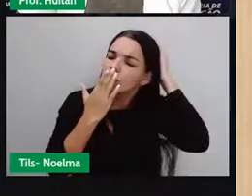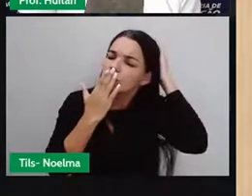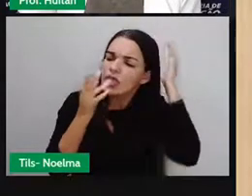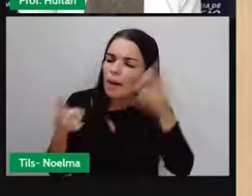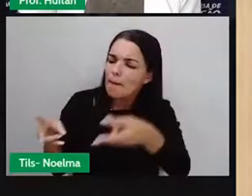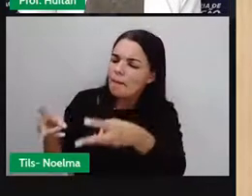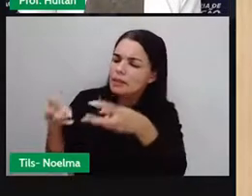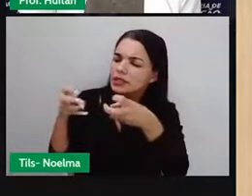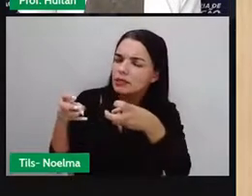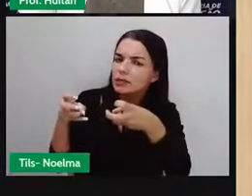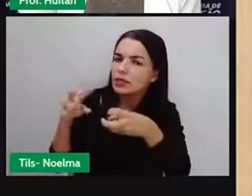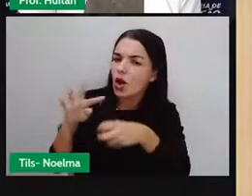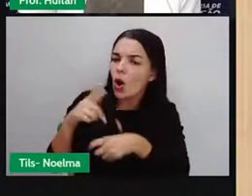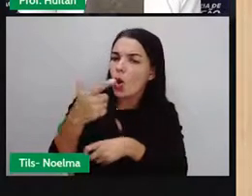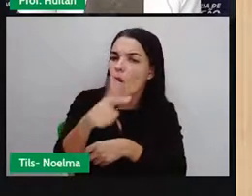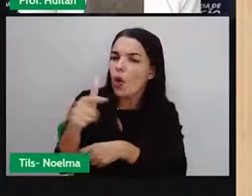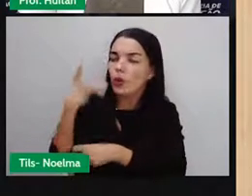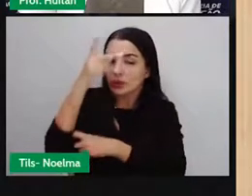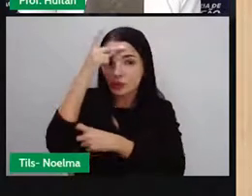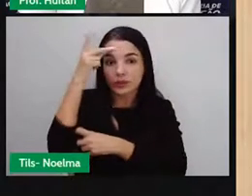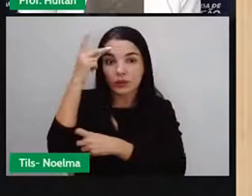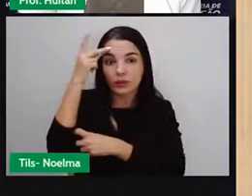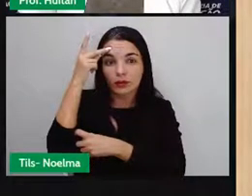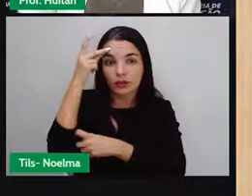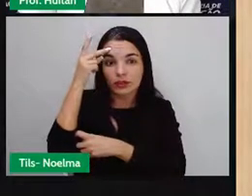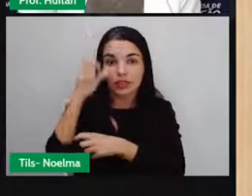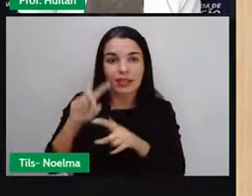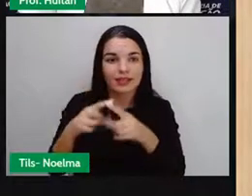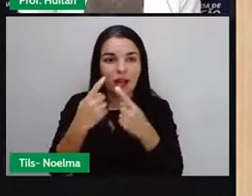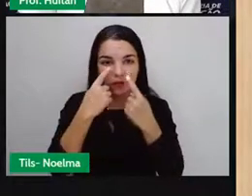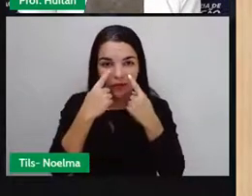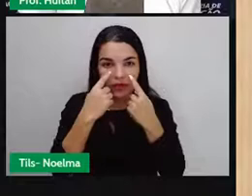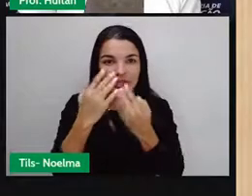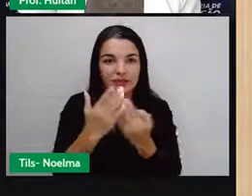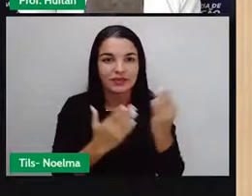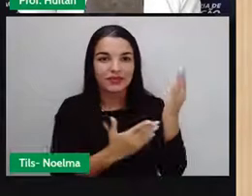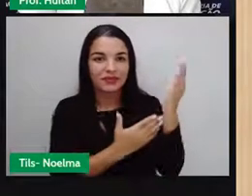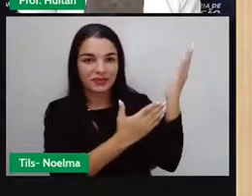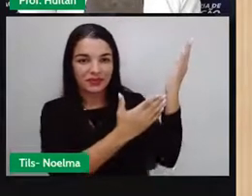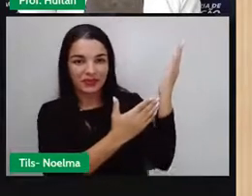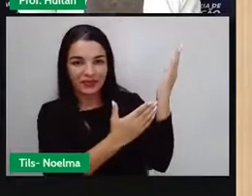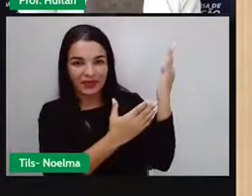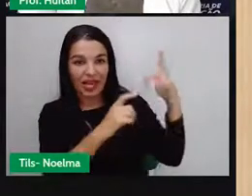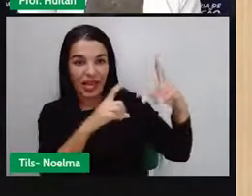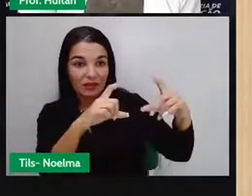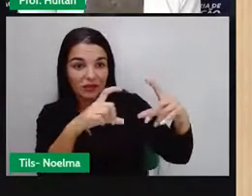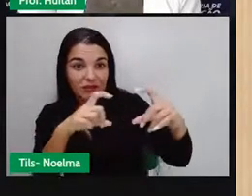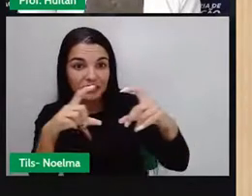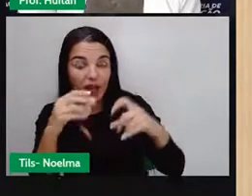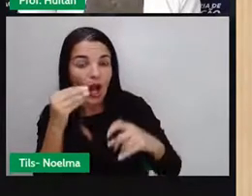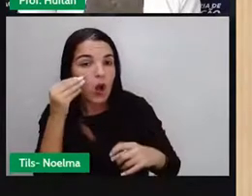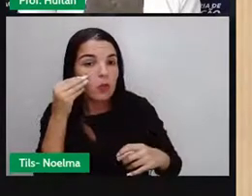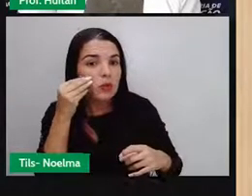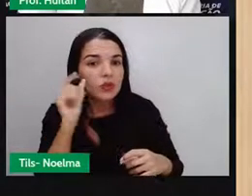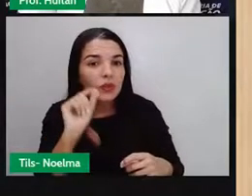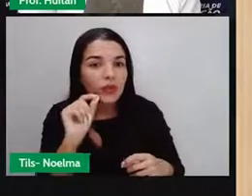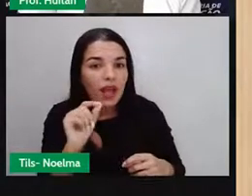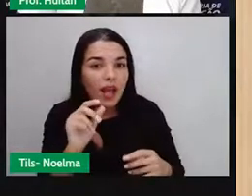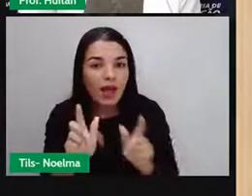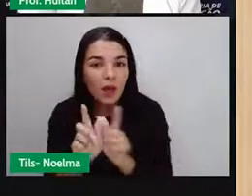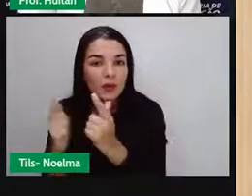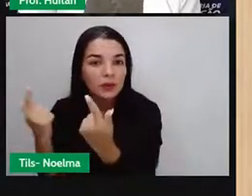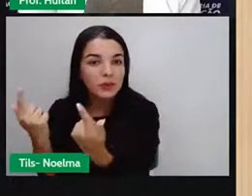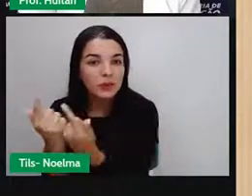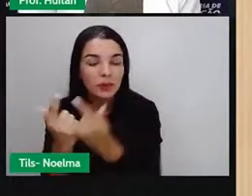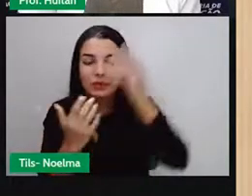é? Estas são as imagens que retratam o dia a dia das tribos indígenas do Brasil, mas será que em meio